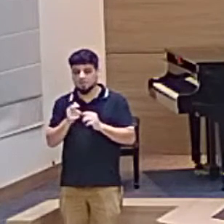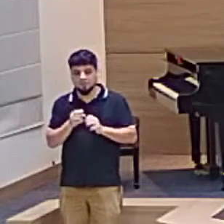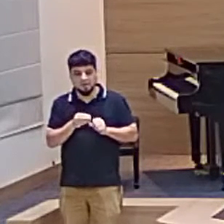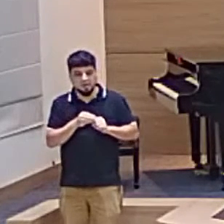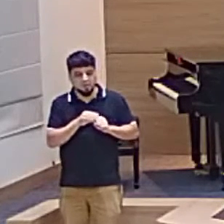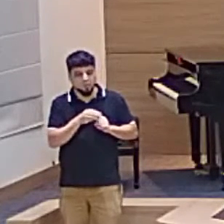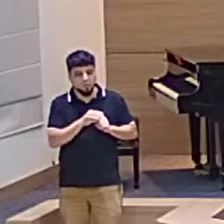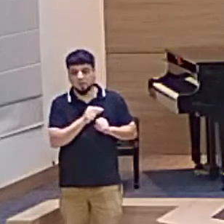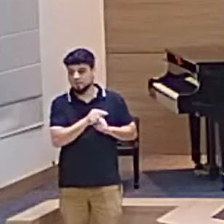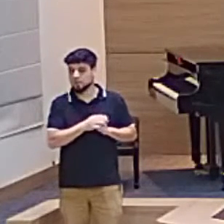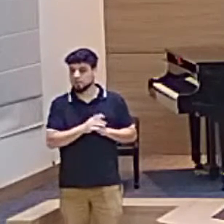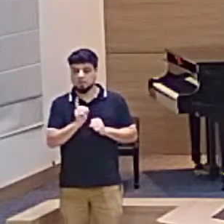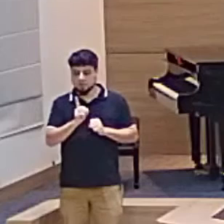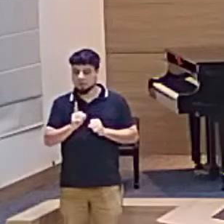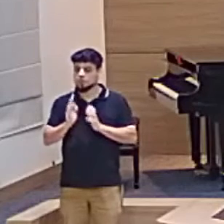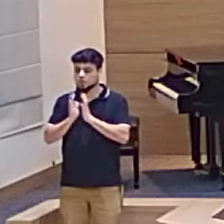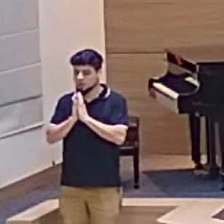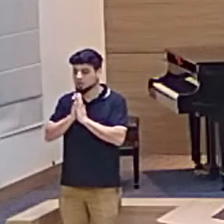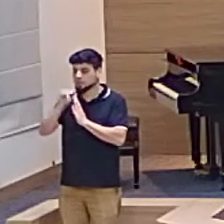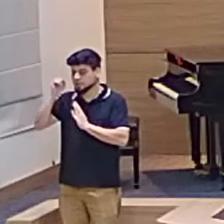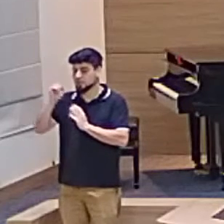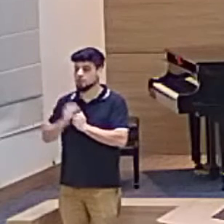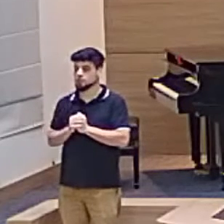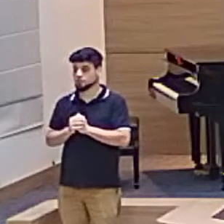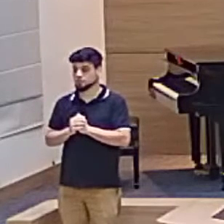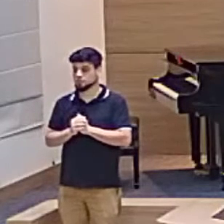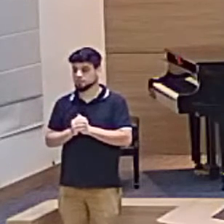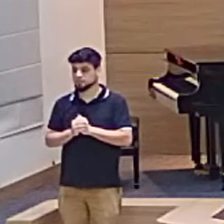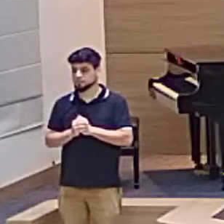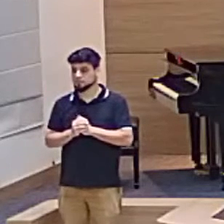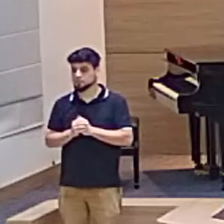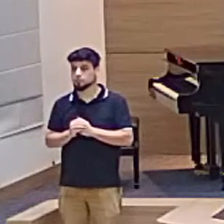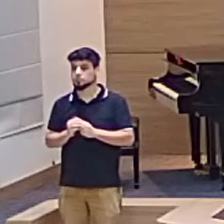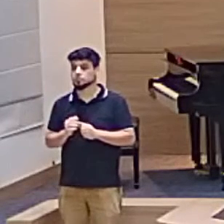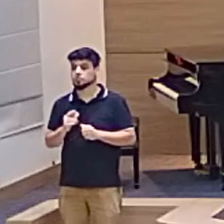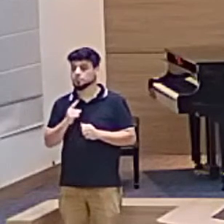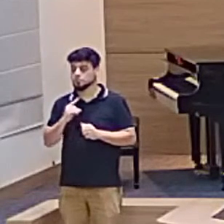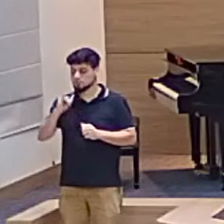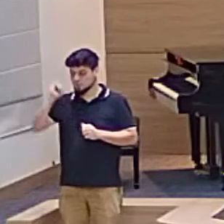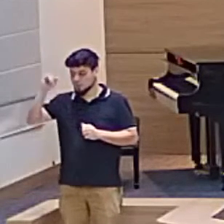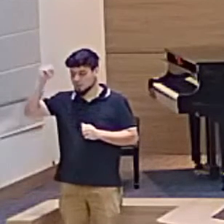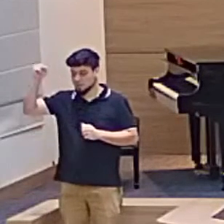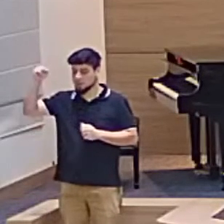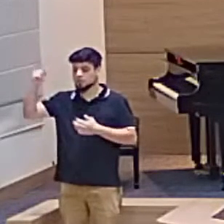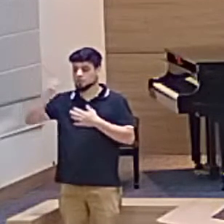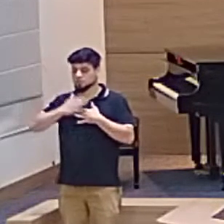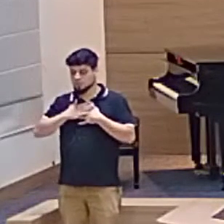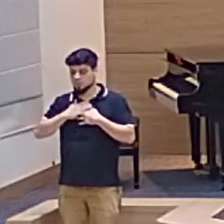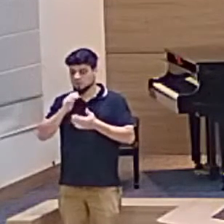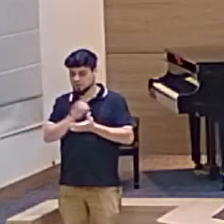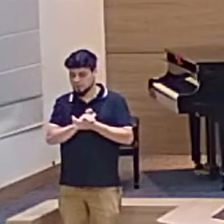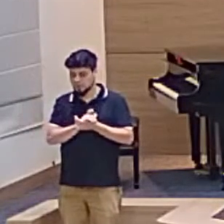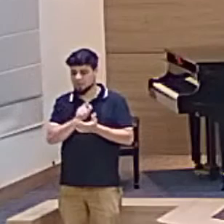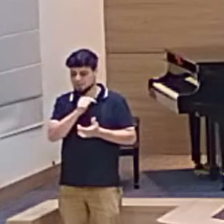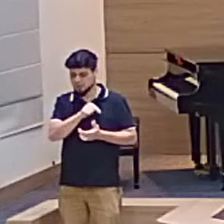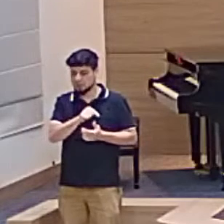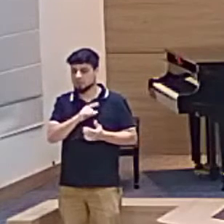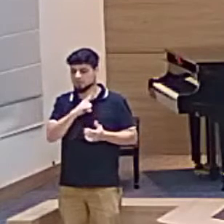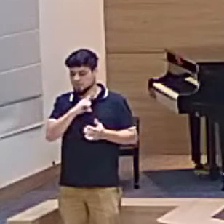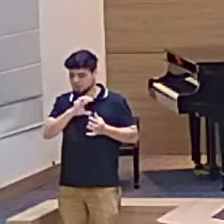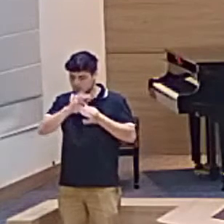Fale para Deus Dele coloque ele diante de Deus e diga senhor que o meu marido tem um e contigo